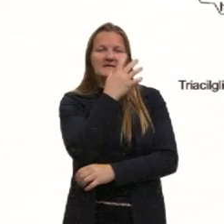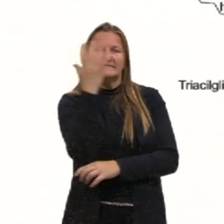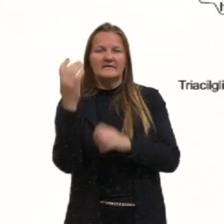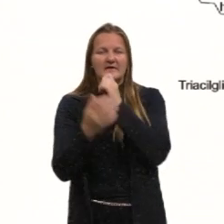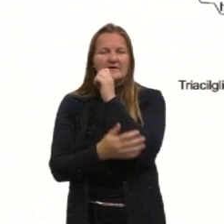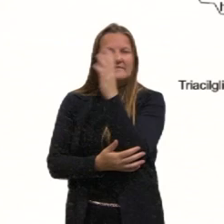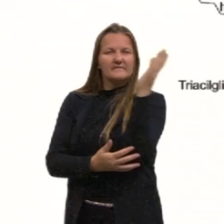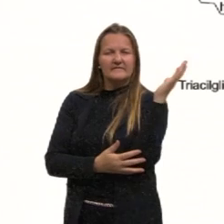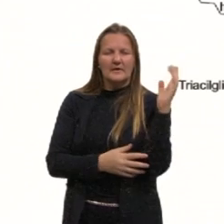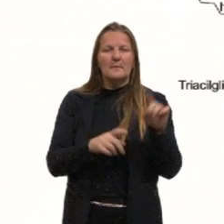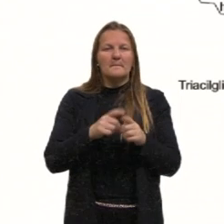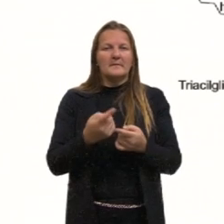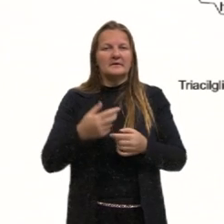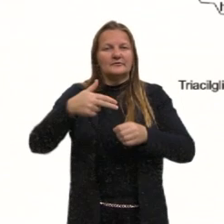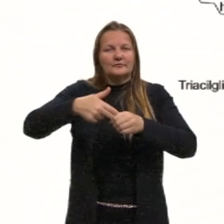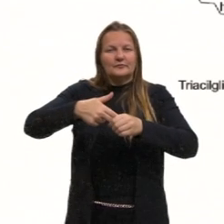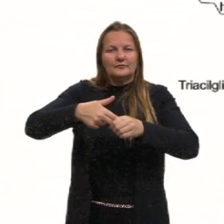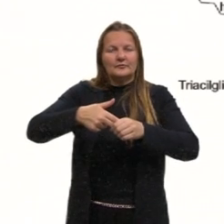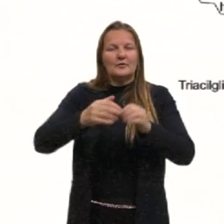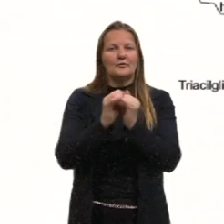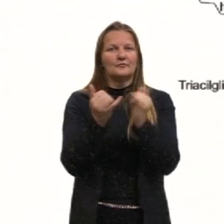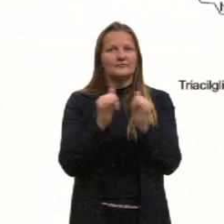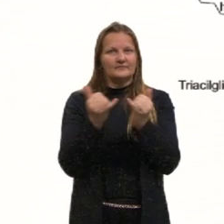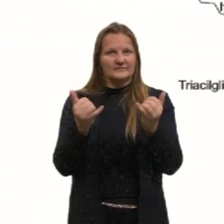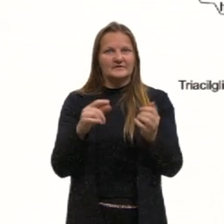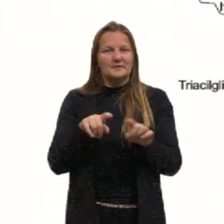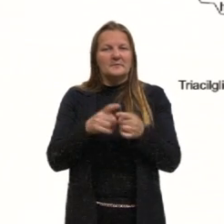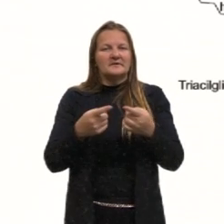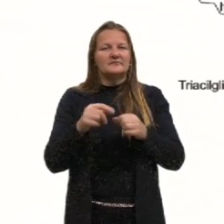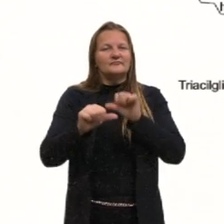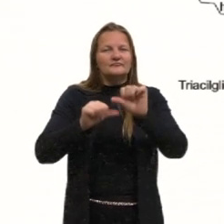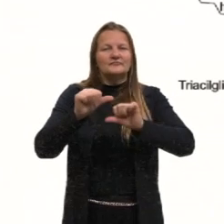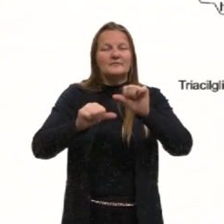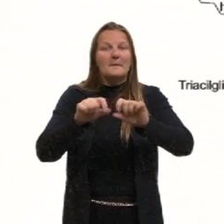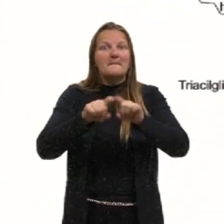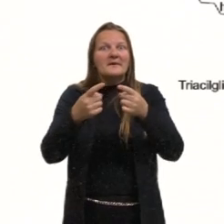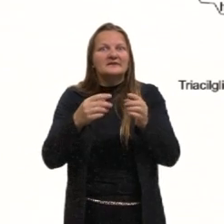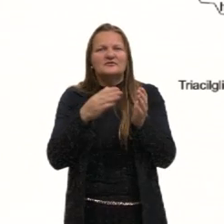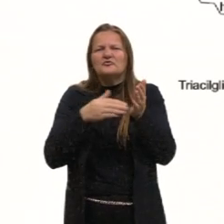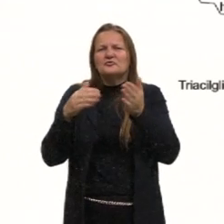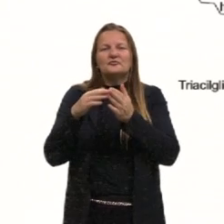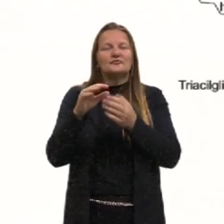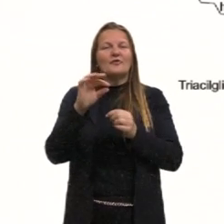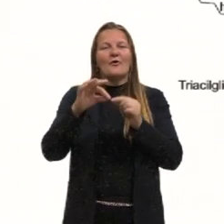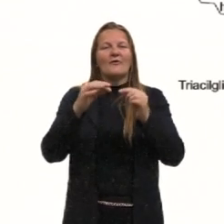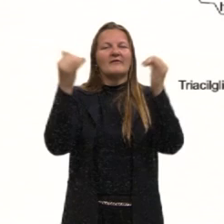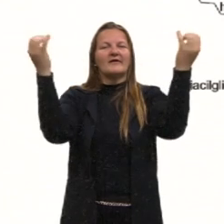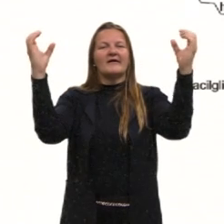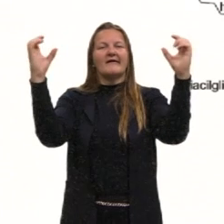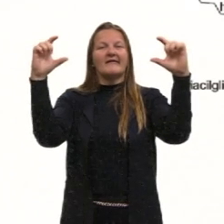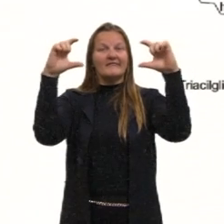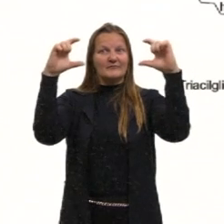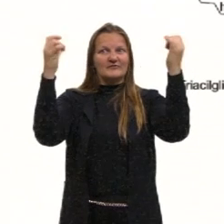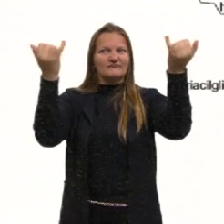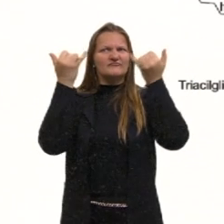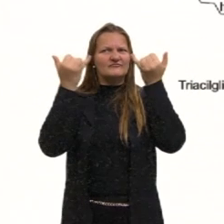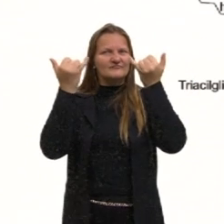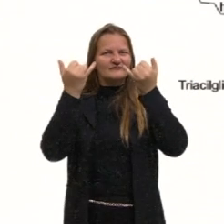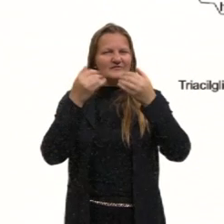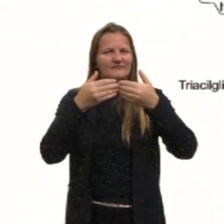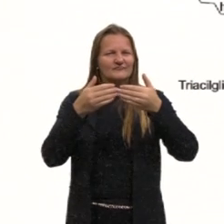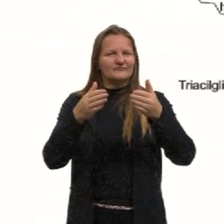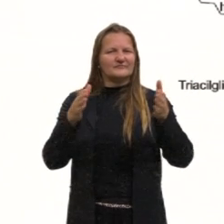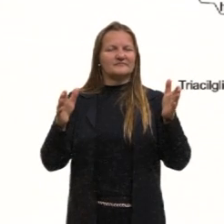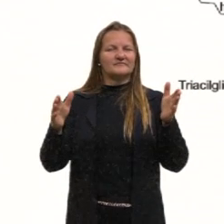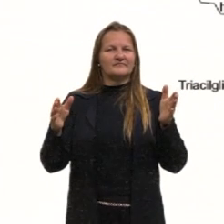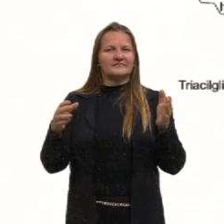biodiesel como um combustível alternativo o transistorificação mas isso tudo é o enunciado é o texto introdutório para